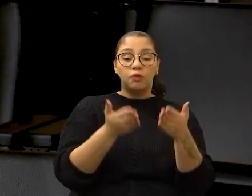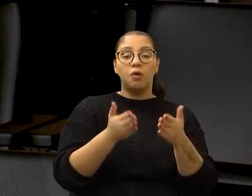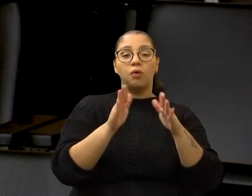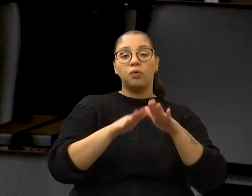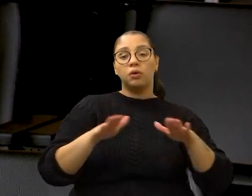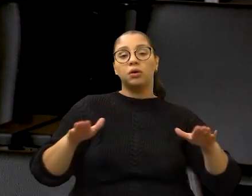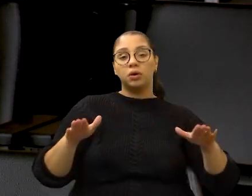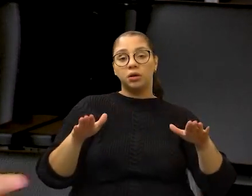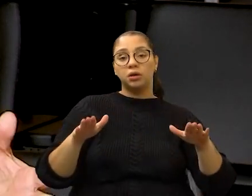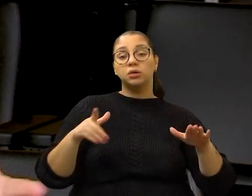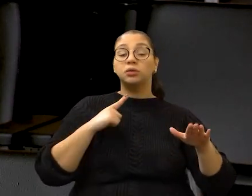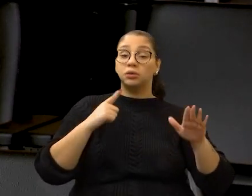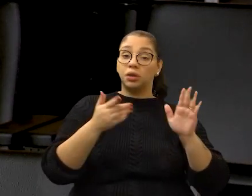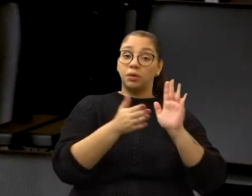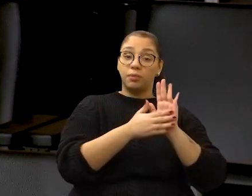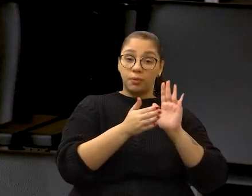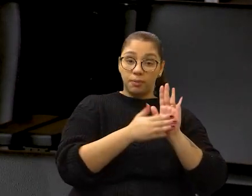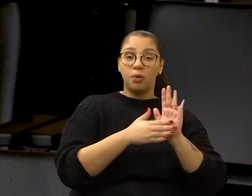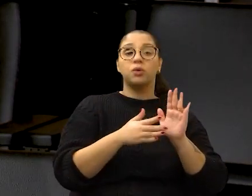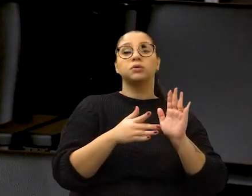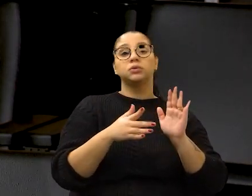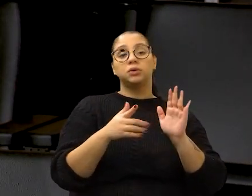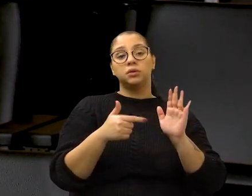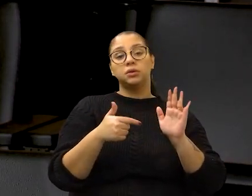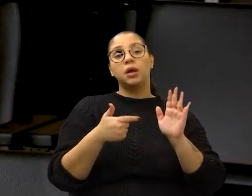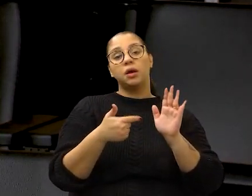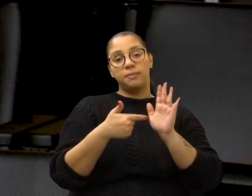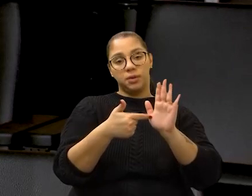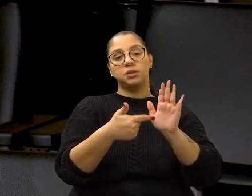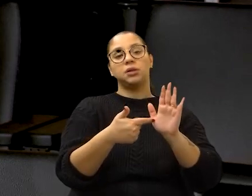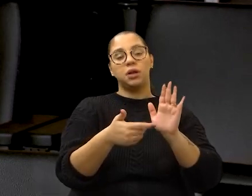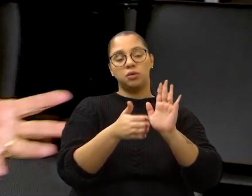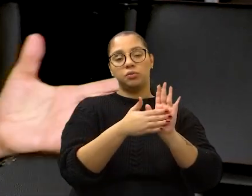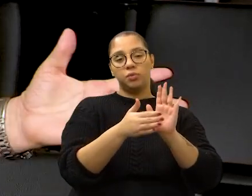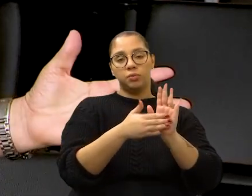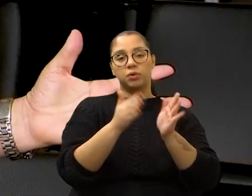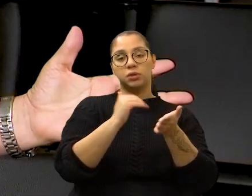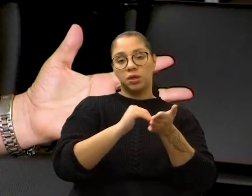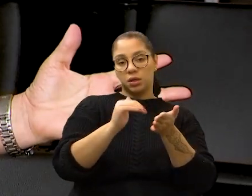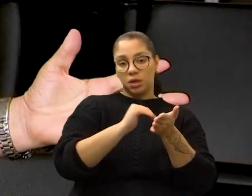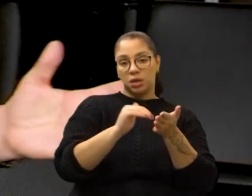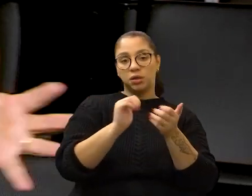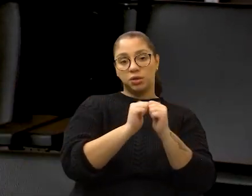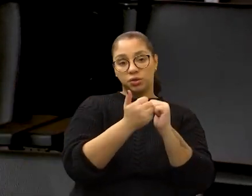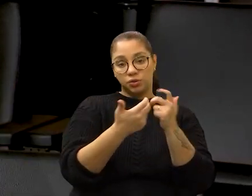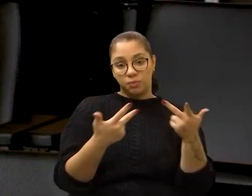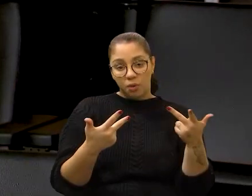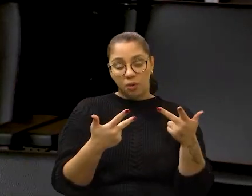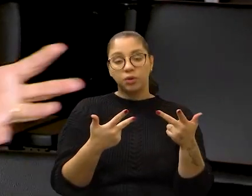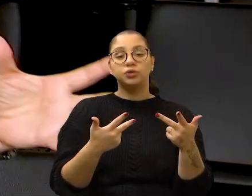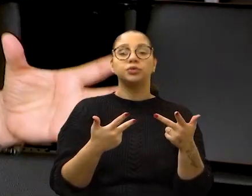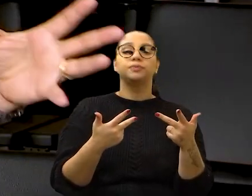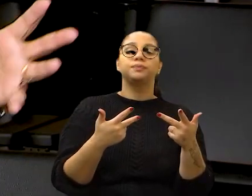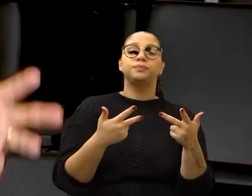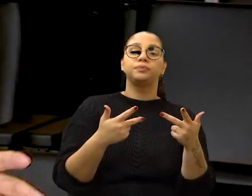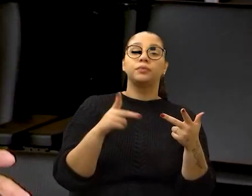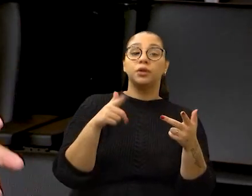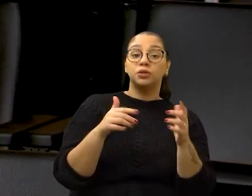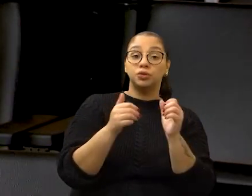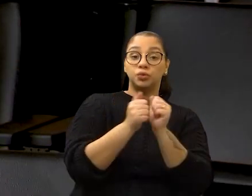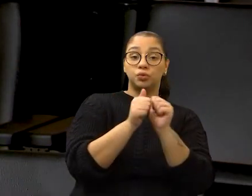crianças, né? Eu tenho propostas aí, apresentado propostas para a Secretaria de Esportes e Educação fazerem um